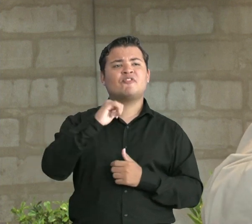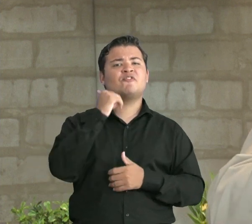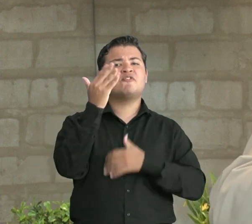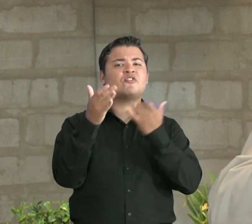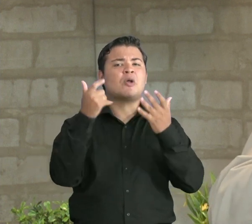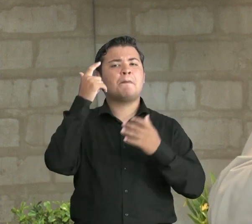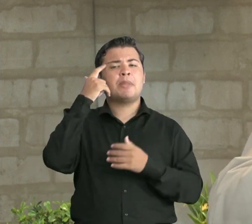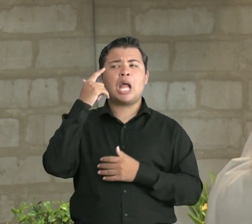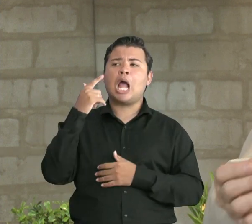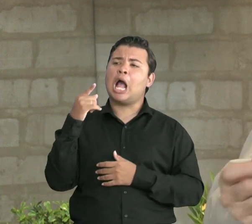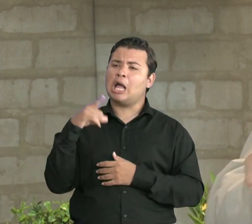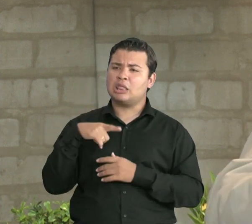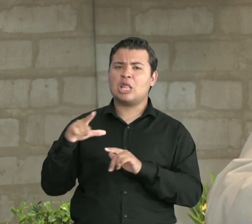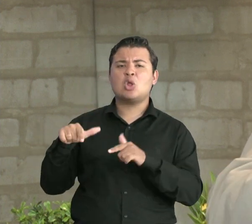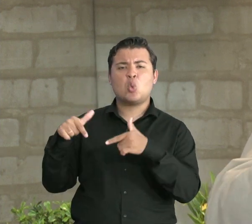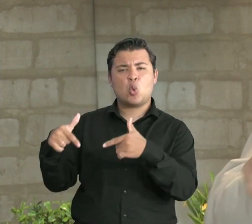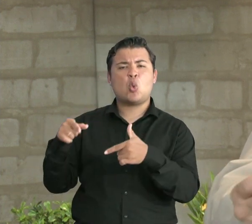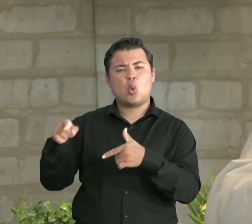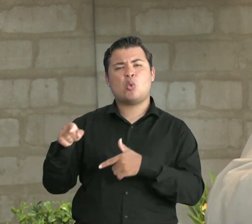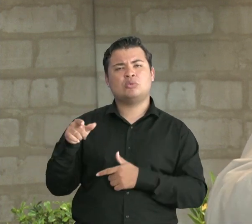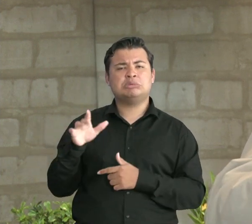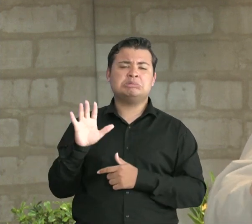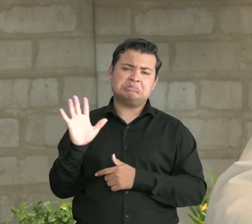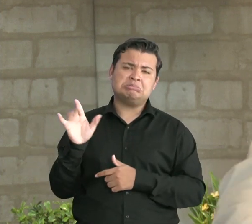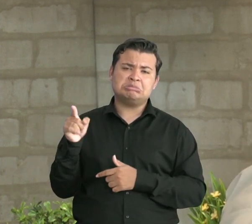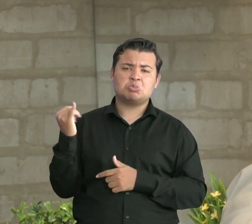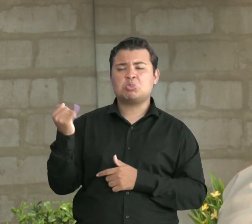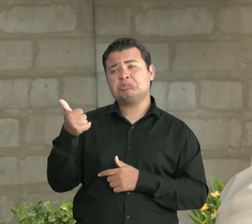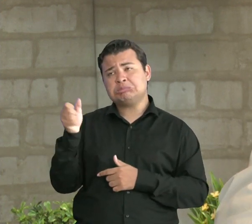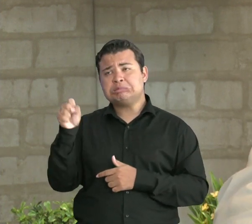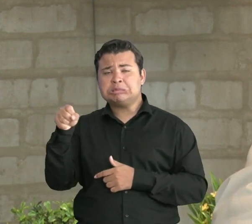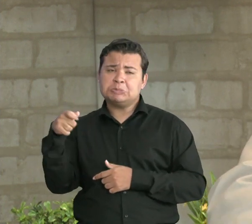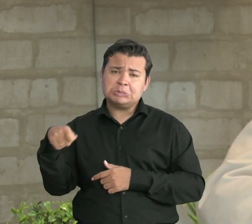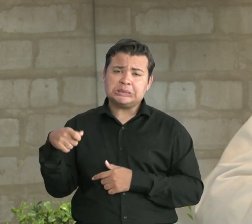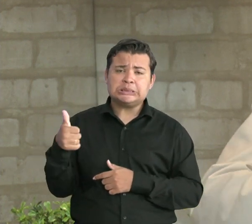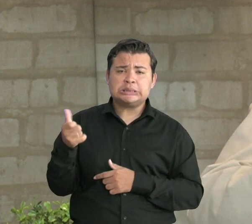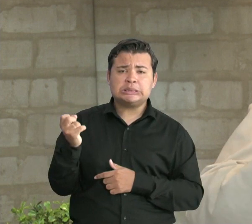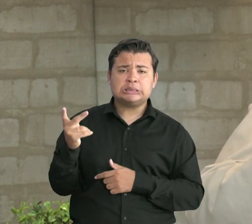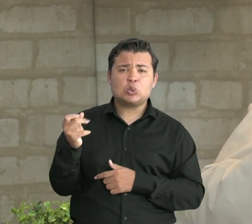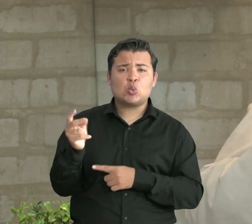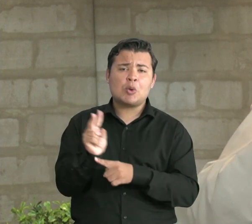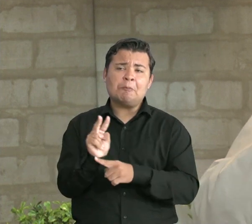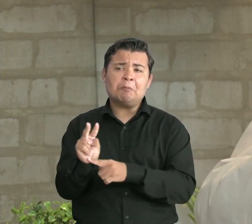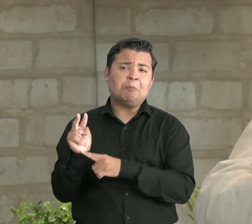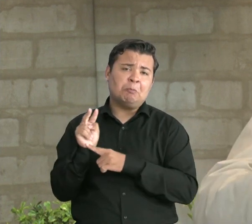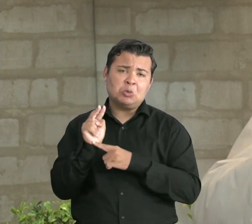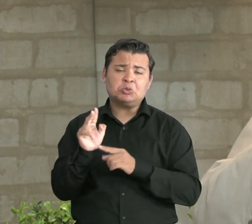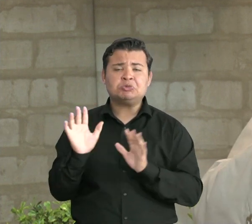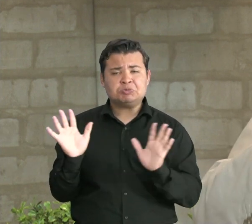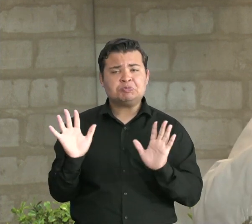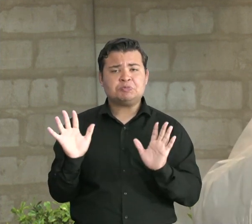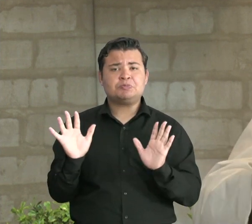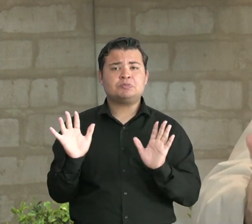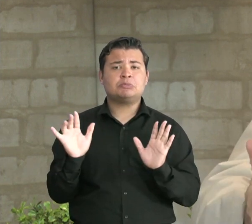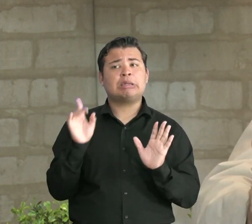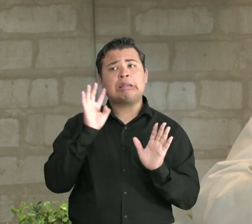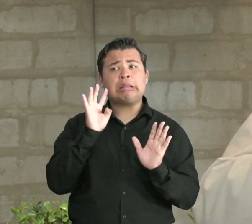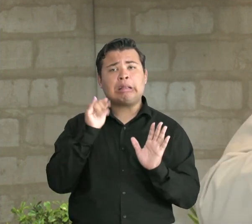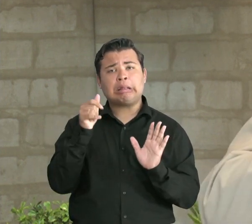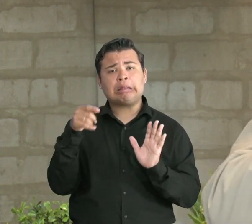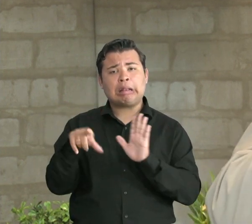algumas lutas muito tópicas, que são importantes, são necessárias, de proteção, pelo menos do mínimo